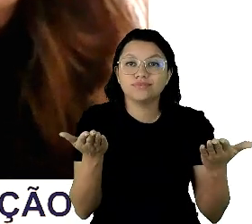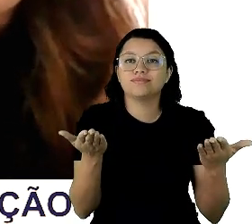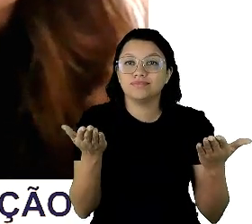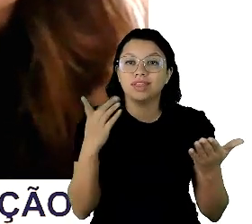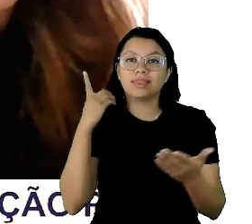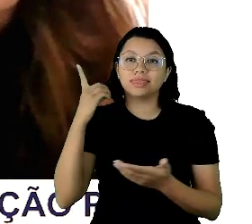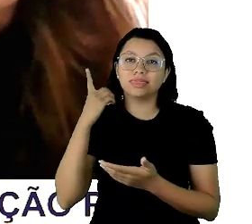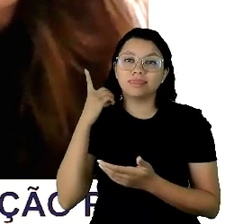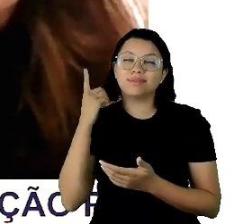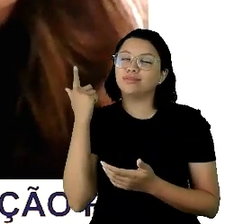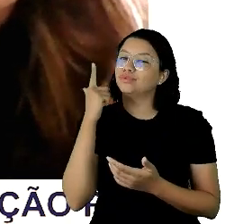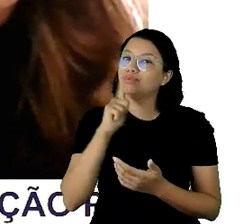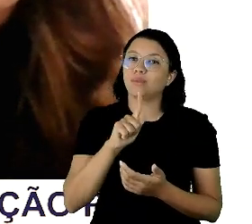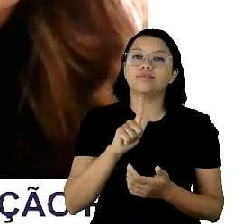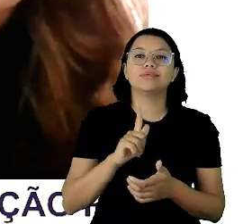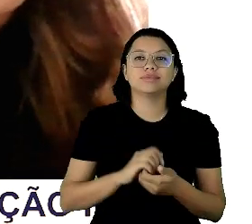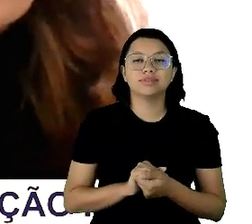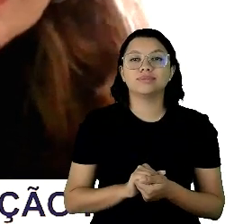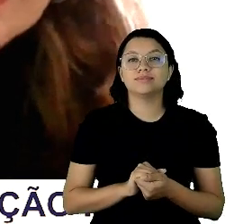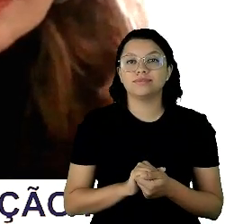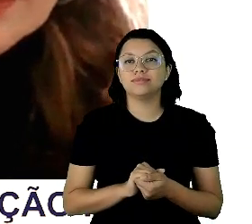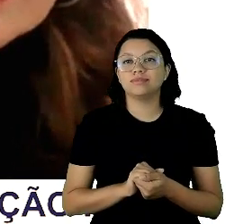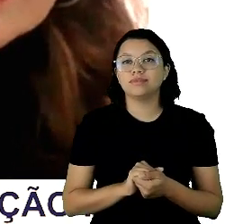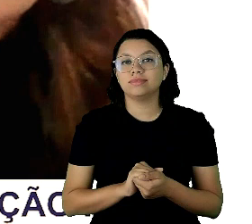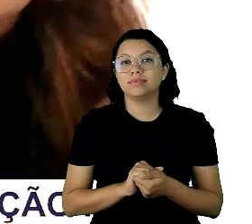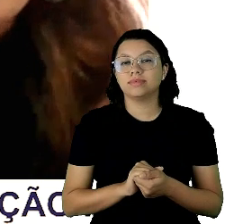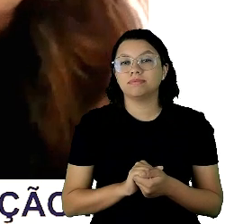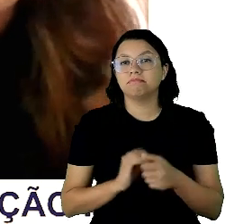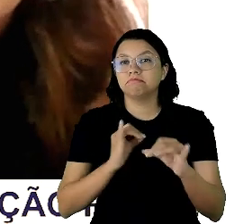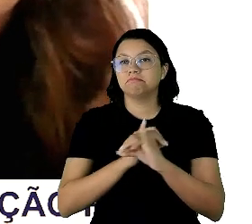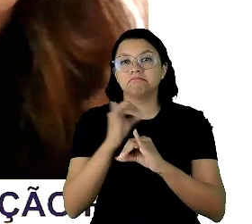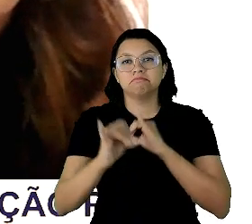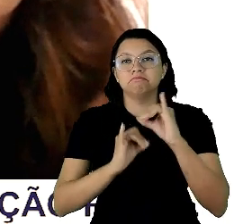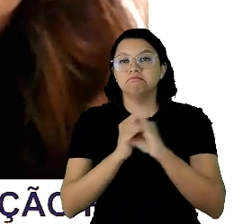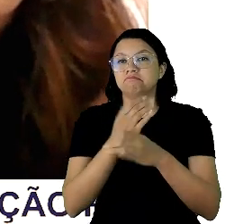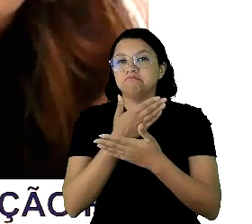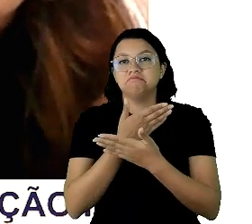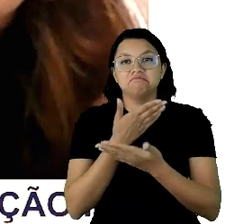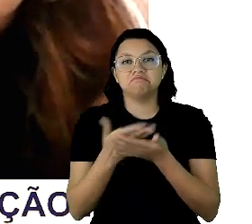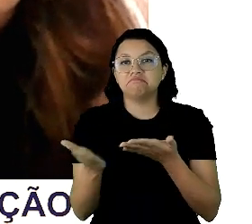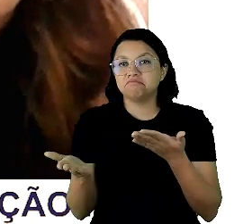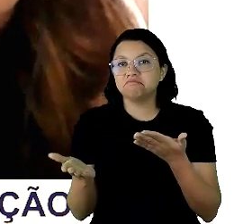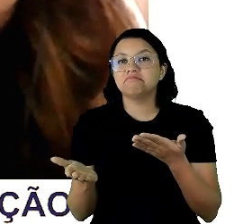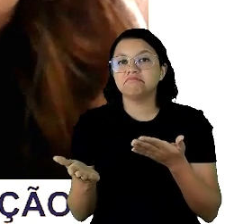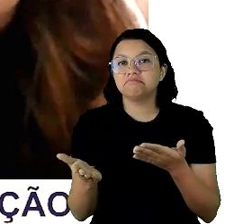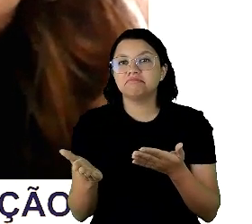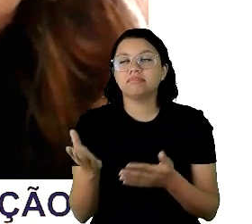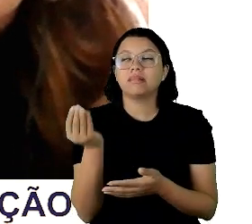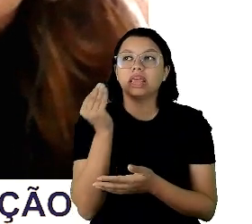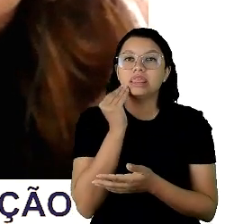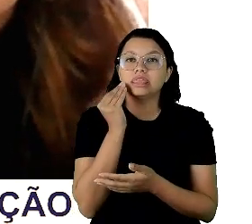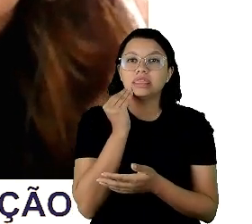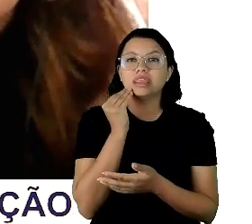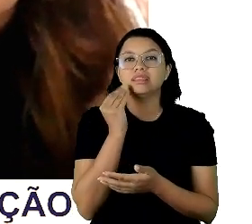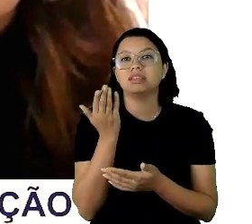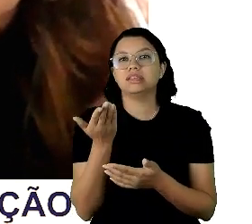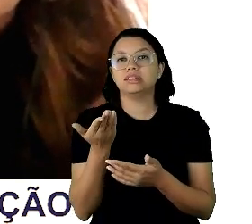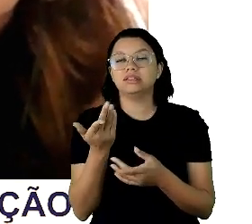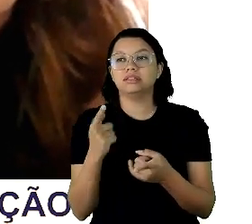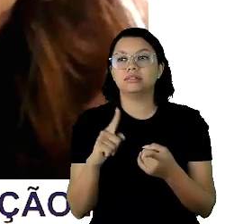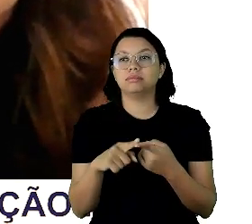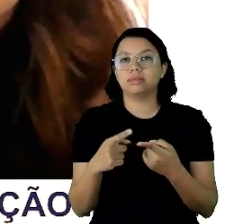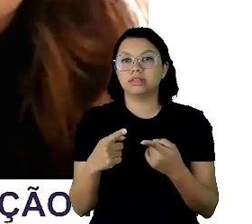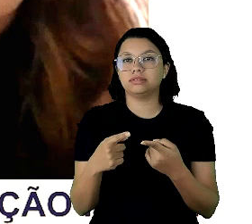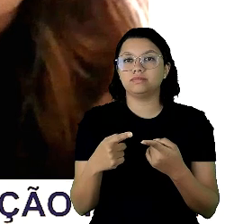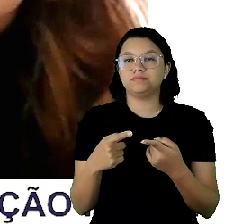conseguiu e ela ficou sem internet e está tentando e a gente tem recebido informações e